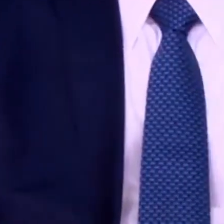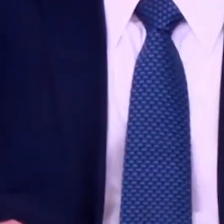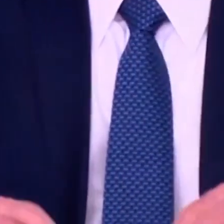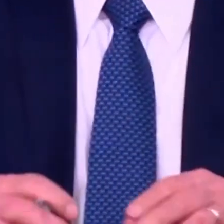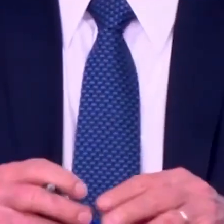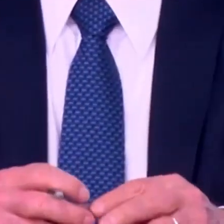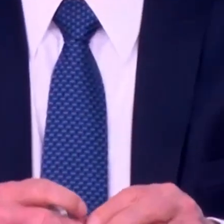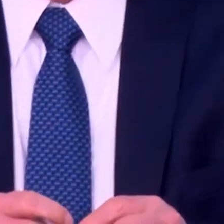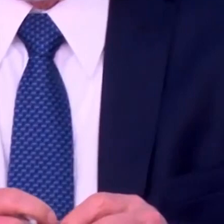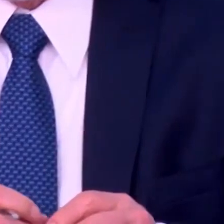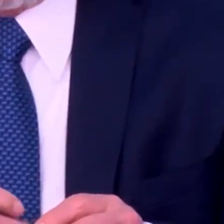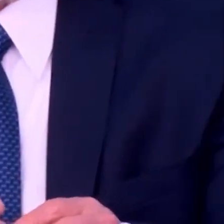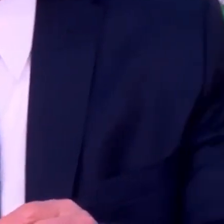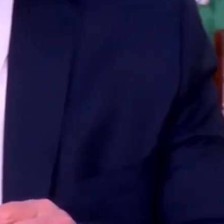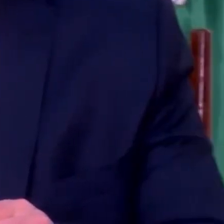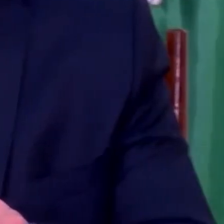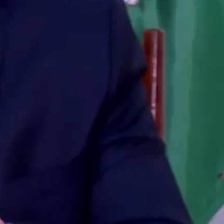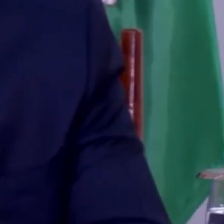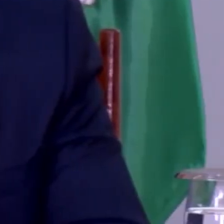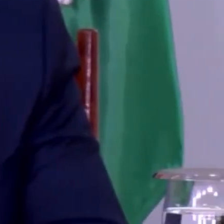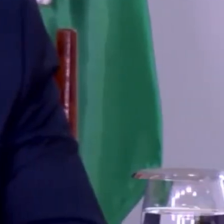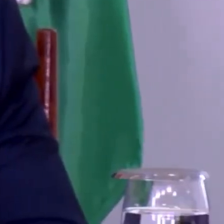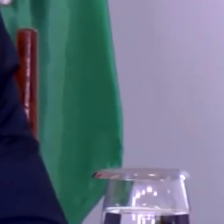O desconto pode chegar até